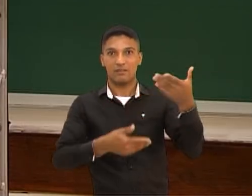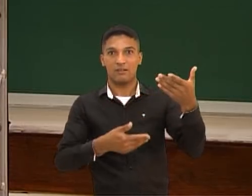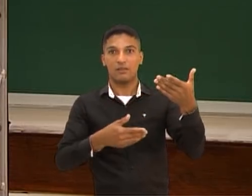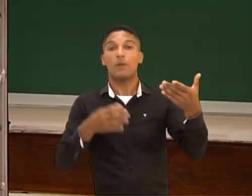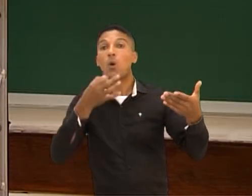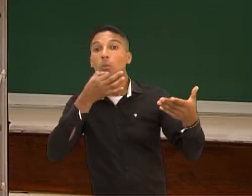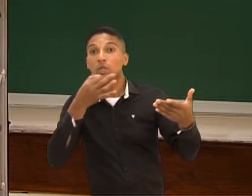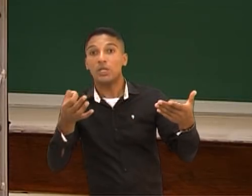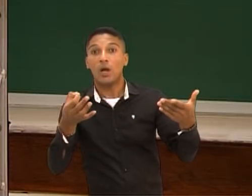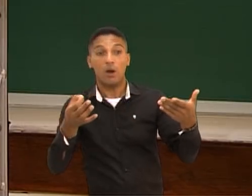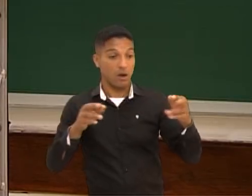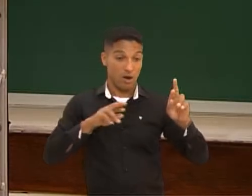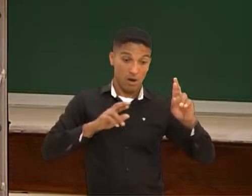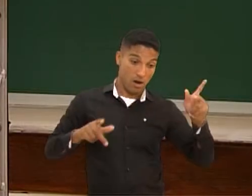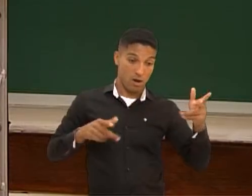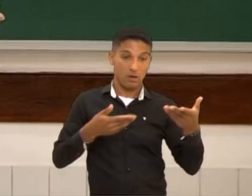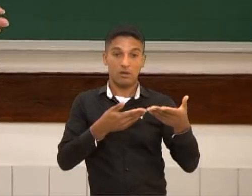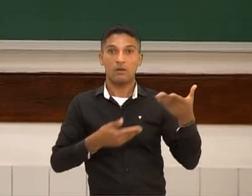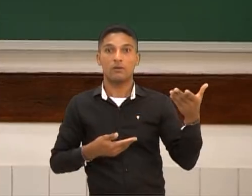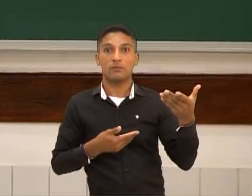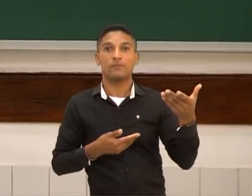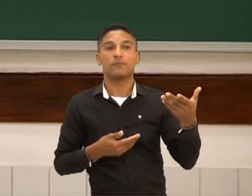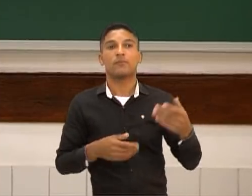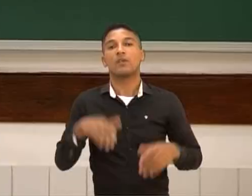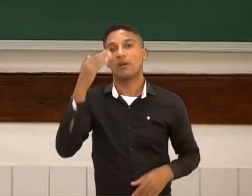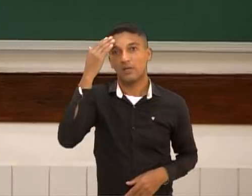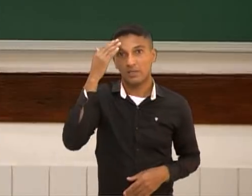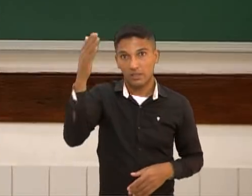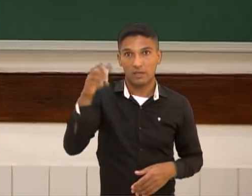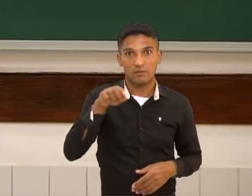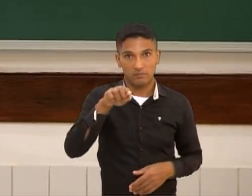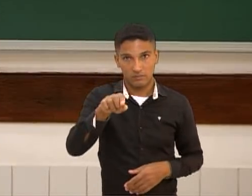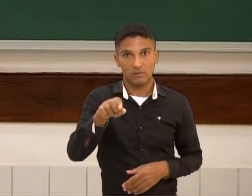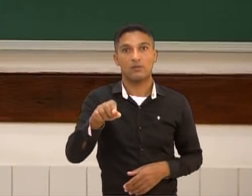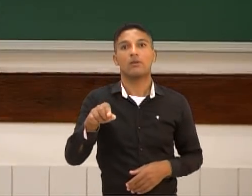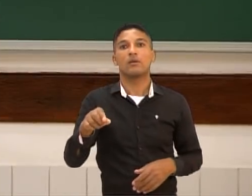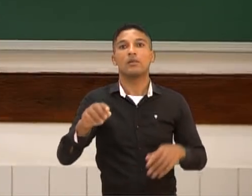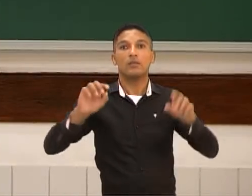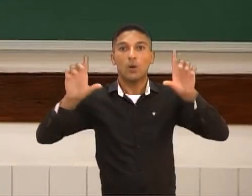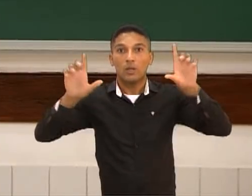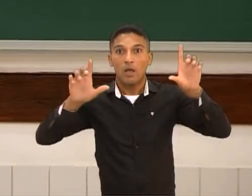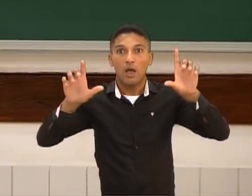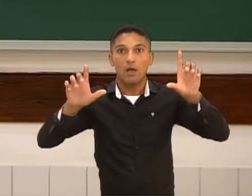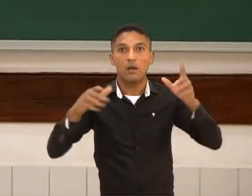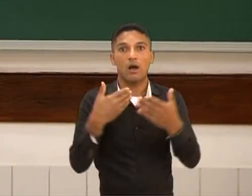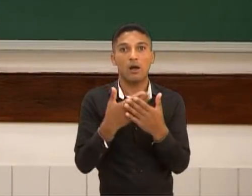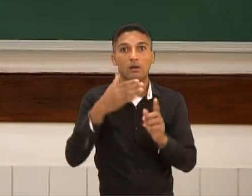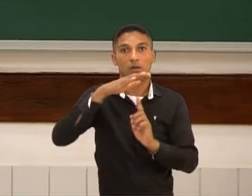estudos. Agradeço imensamente a participação de todos e continuem em suas casas se puderem.